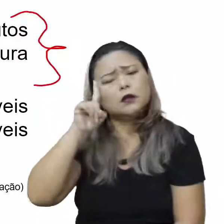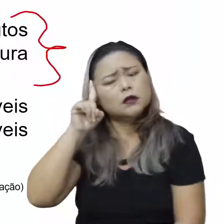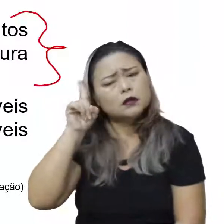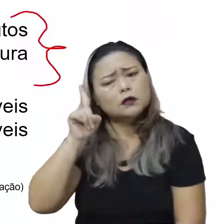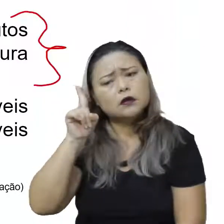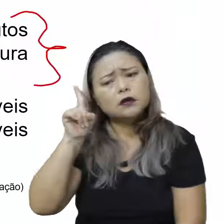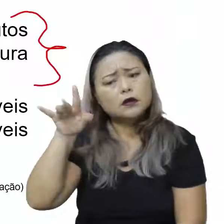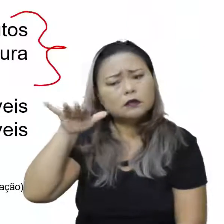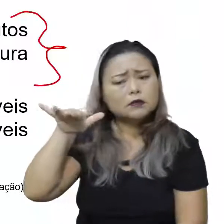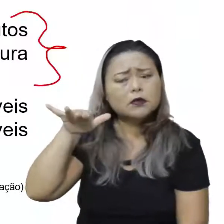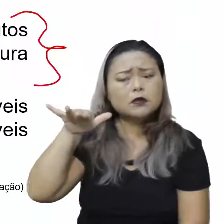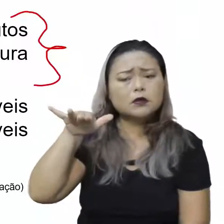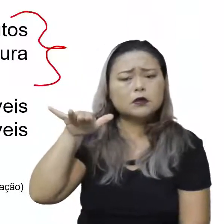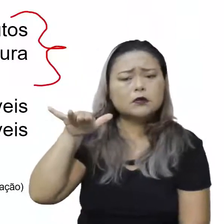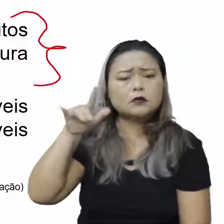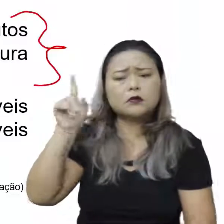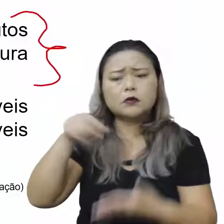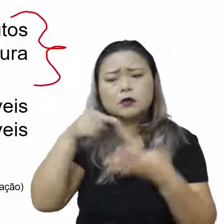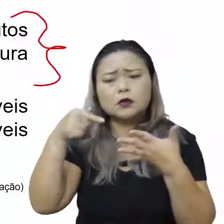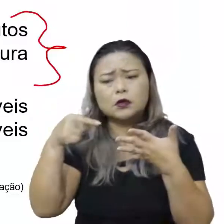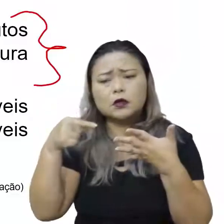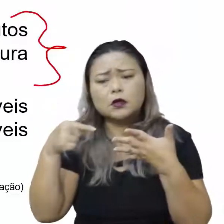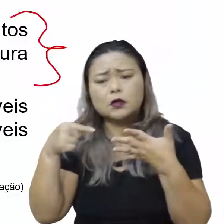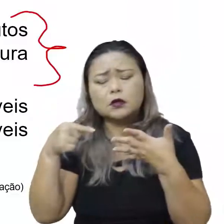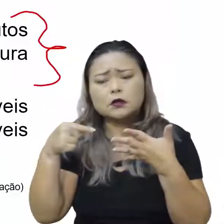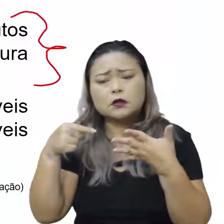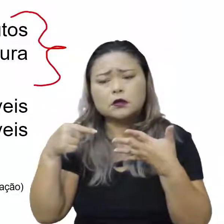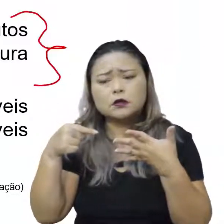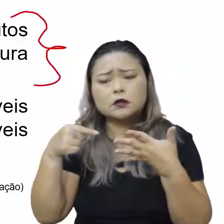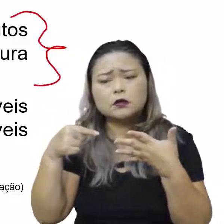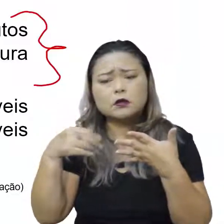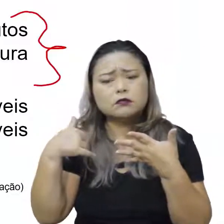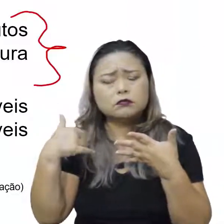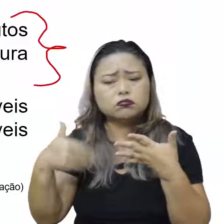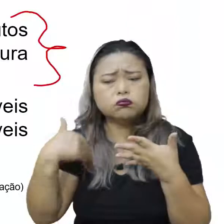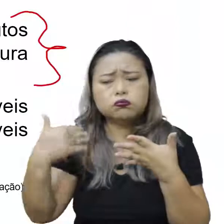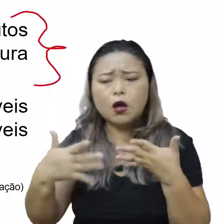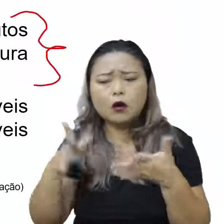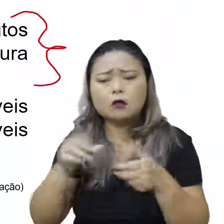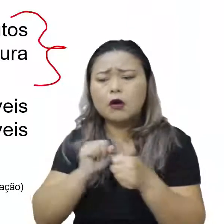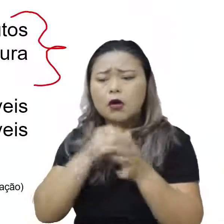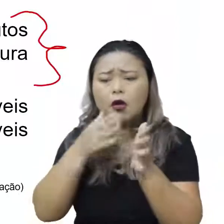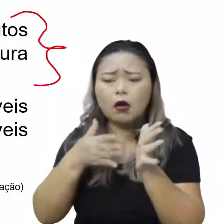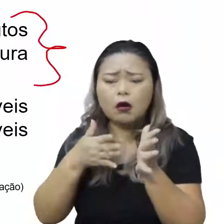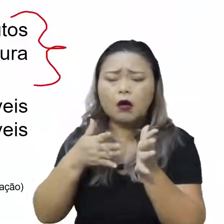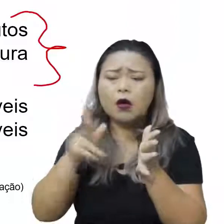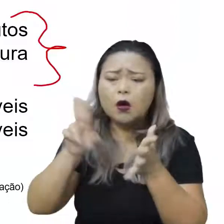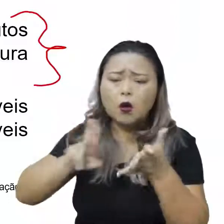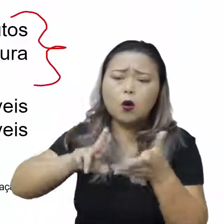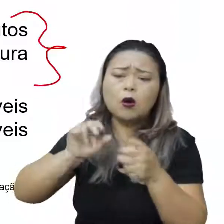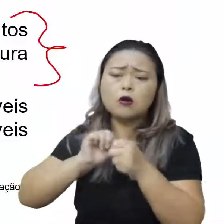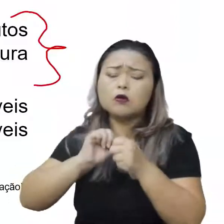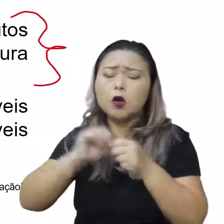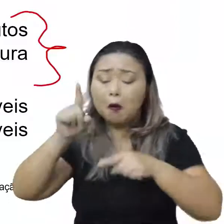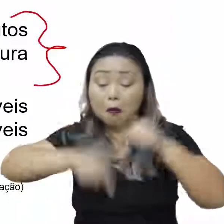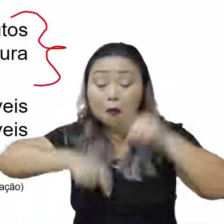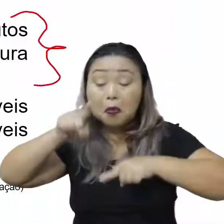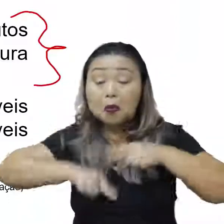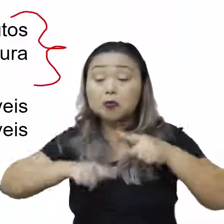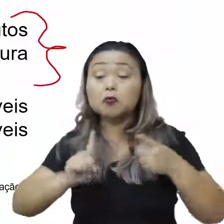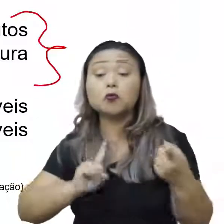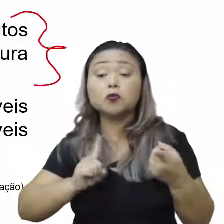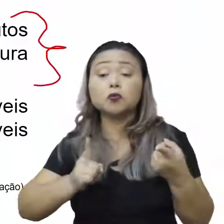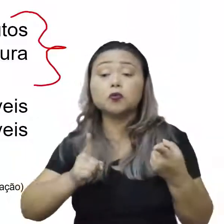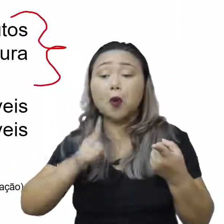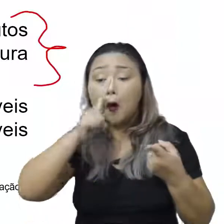Muito... É uma... Digamos assim, um trem da história que não está mais parando. Esse uso de agrotóxicos. Você sabe,